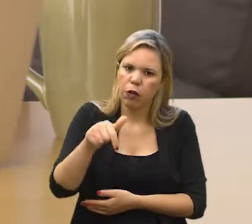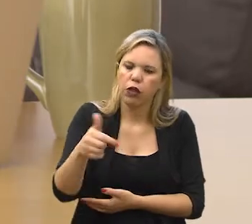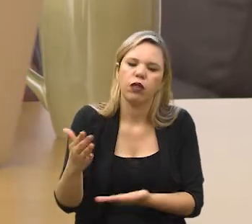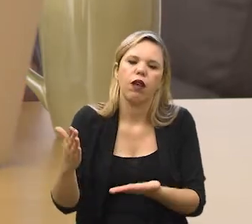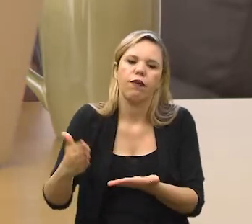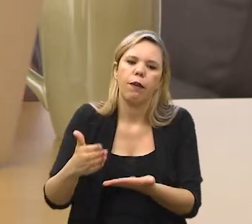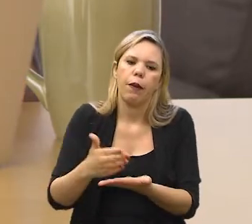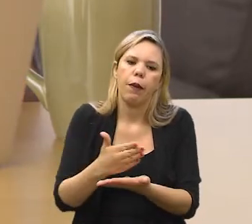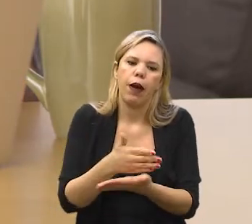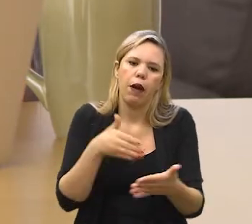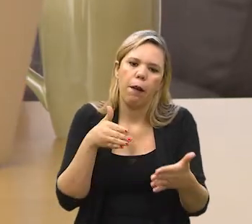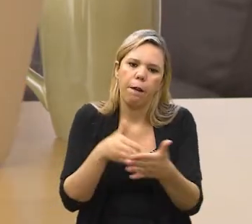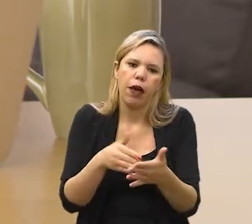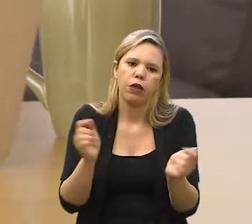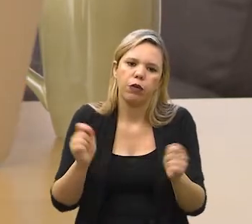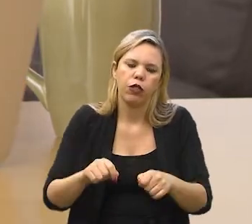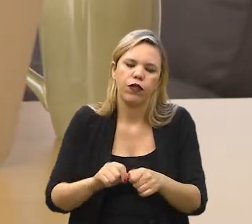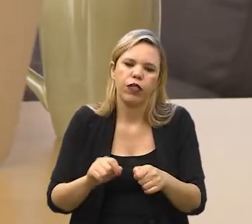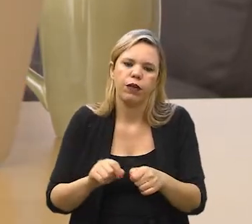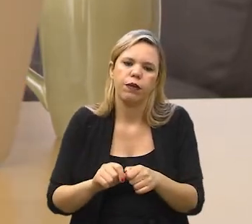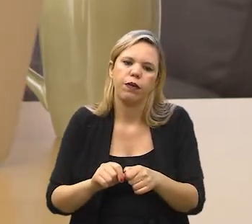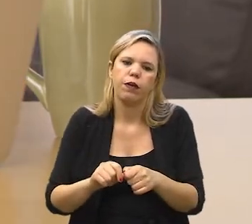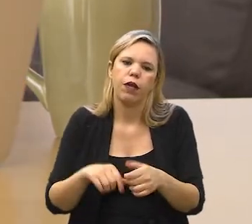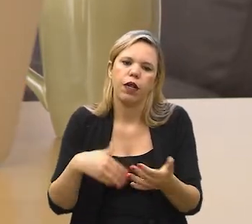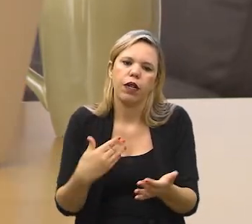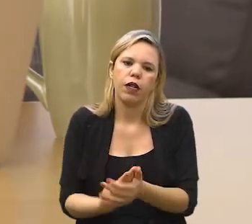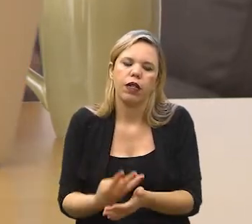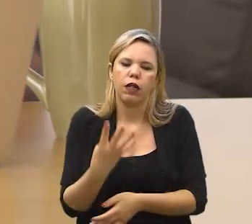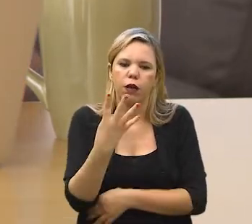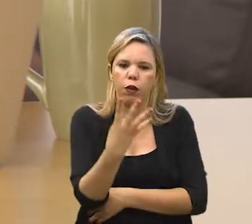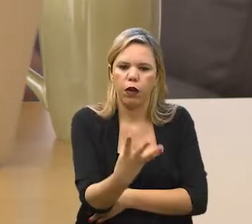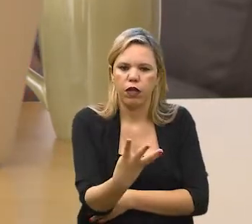parcelando no máximo que se pode hoje parcelar, que são